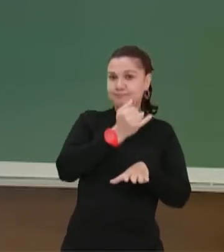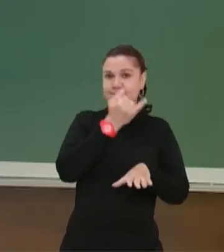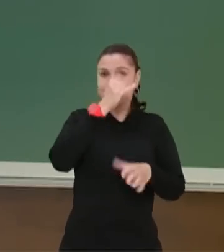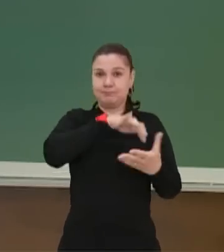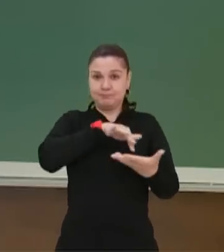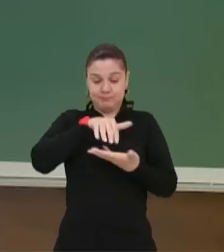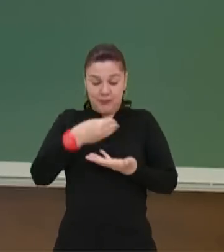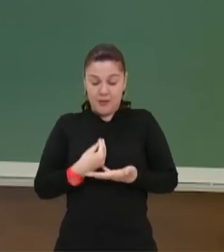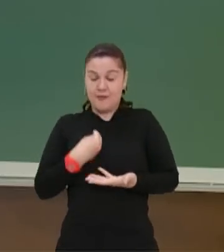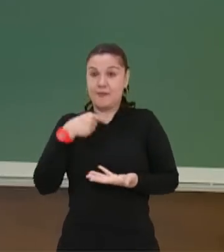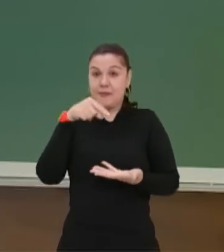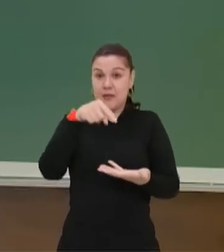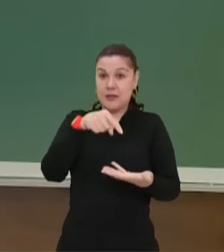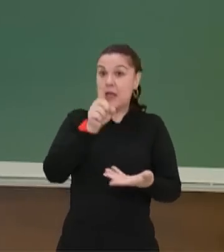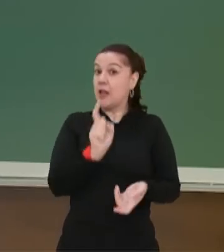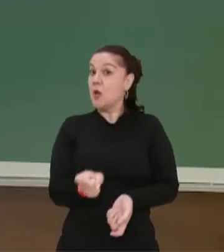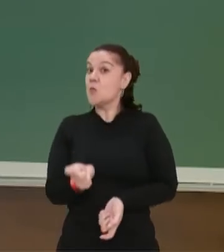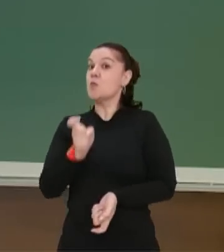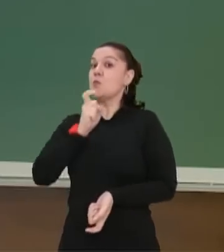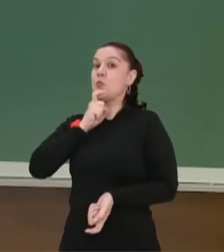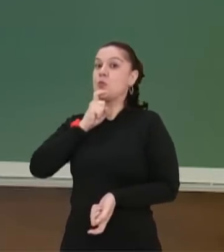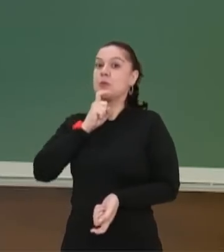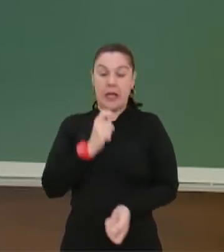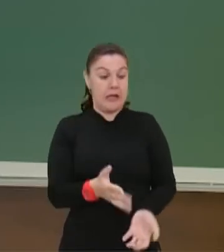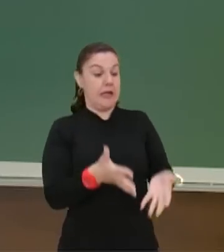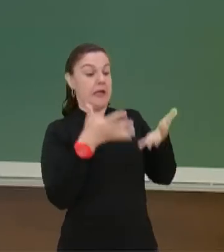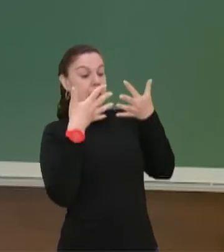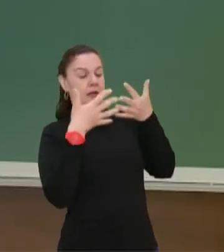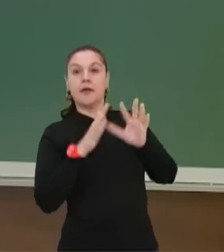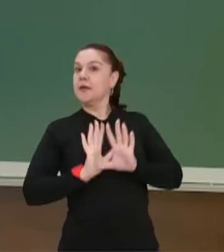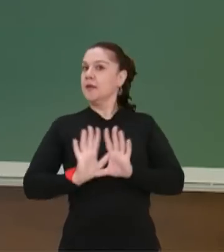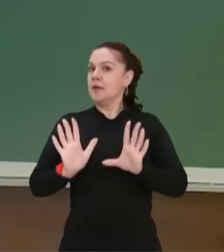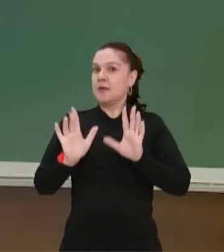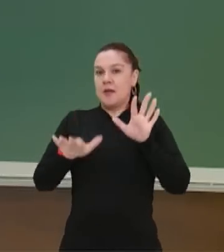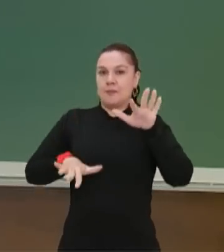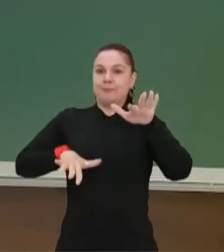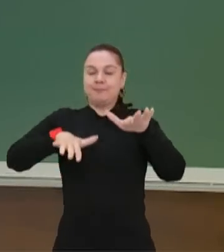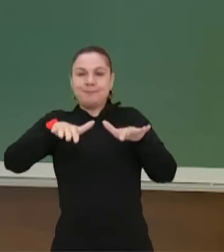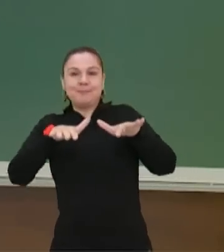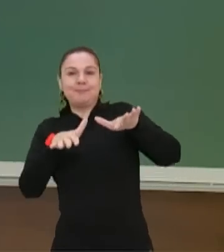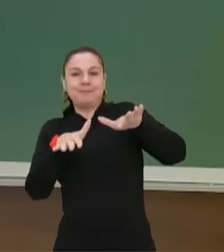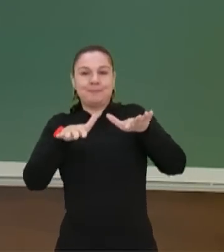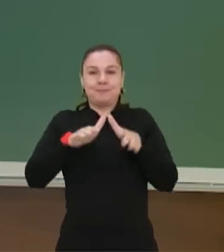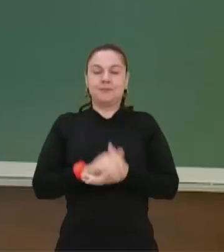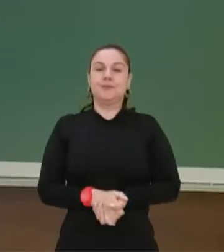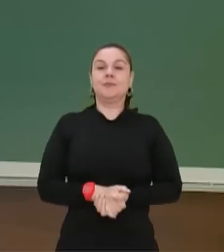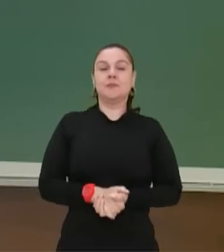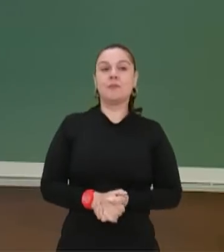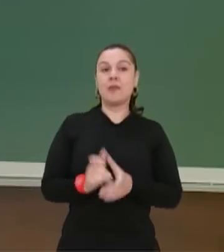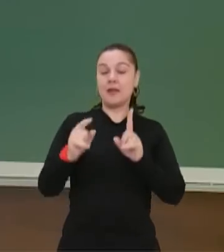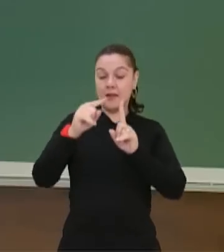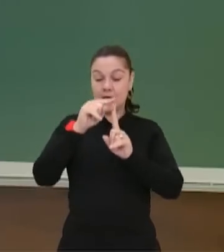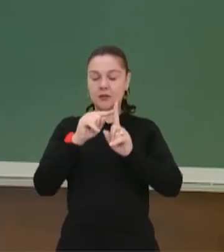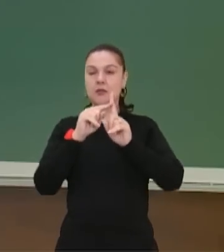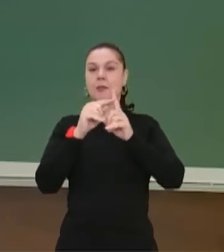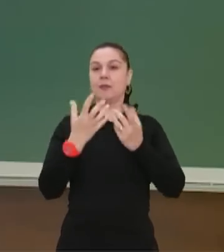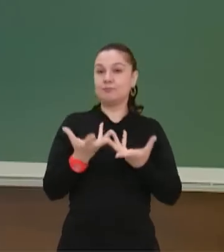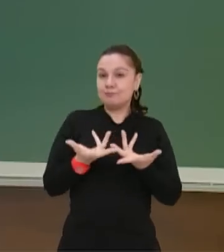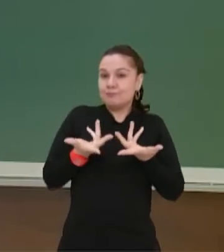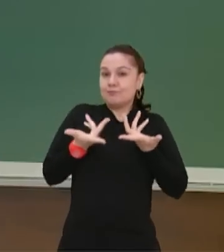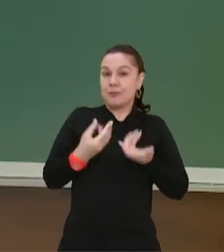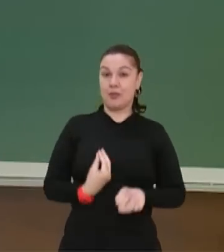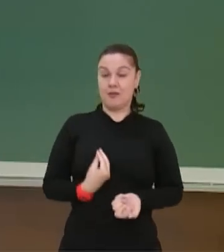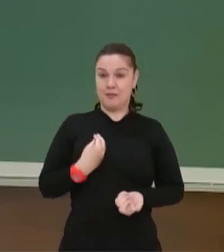nosso planeta não é nem muito frio e nem muito quente. Ele nos oferece uma temperatura agradável à